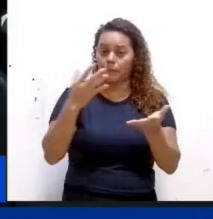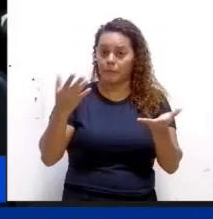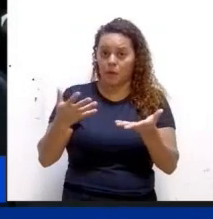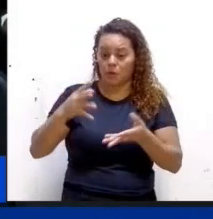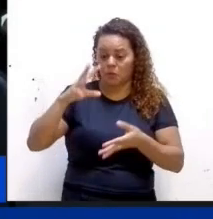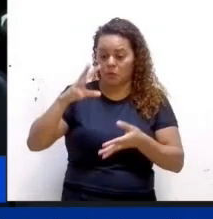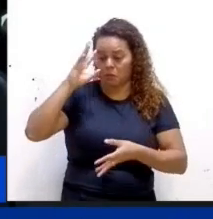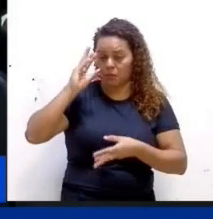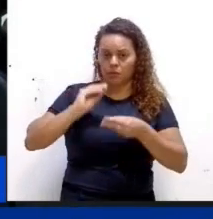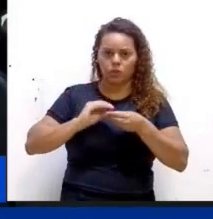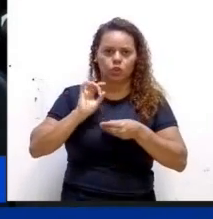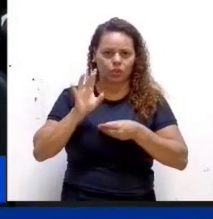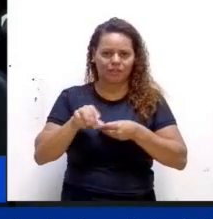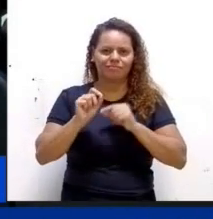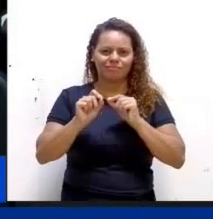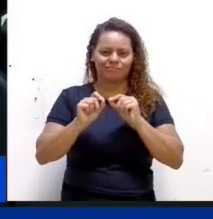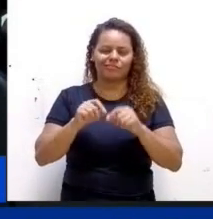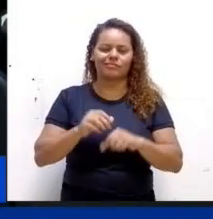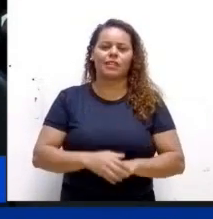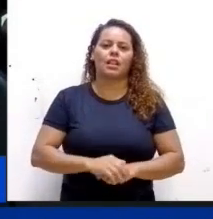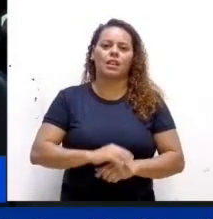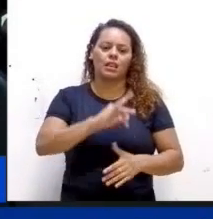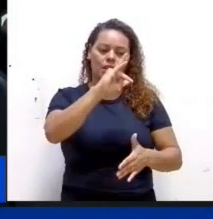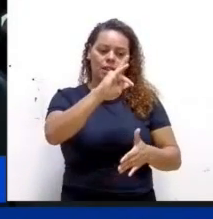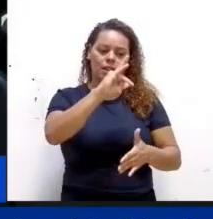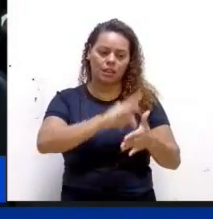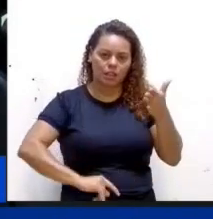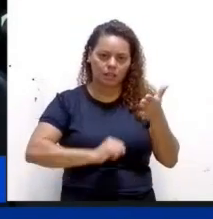resumindo, casamento